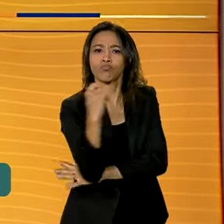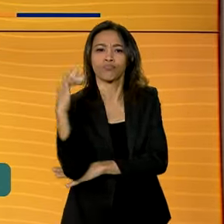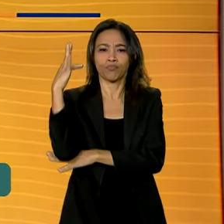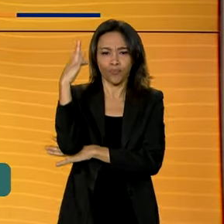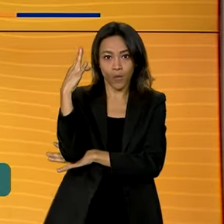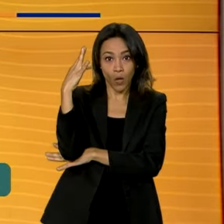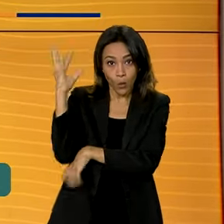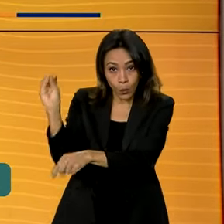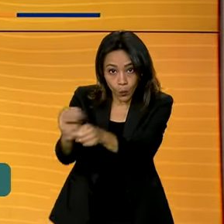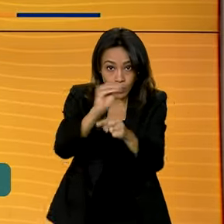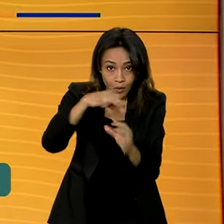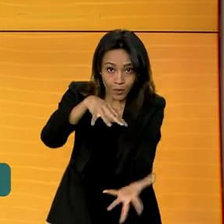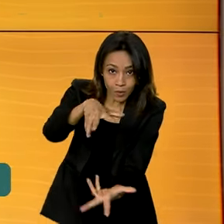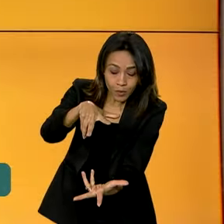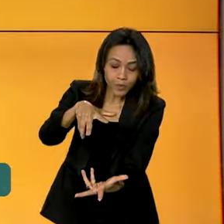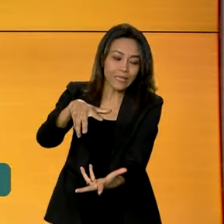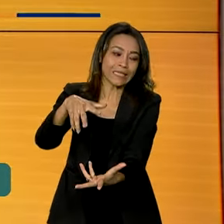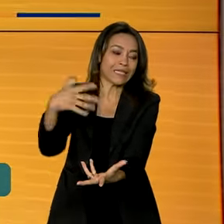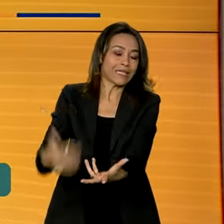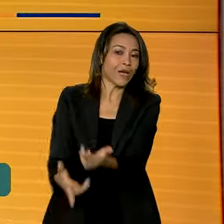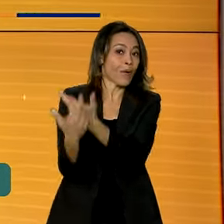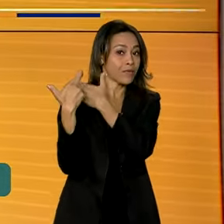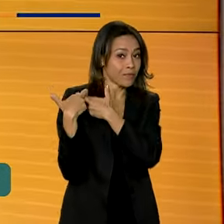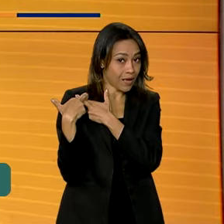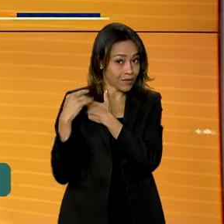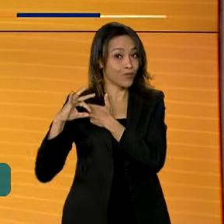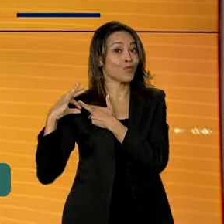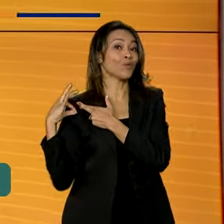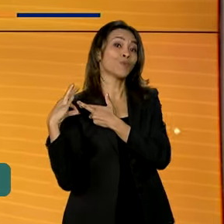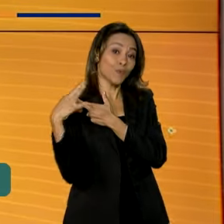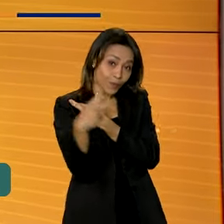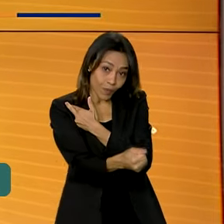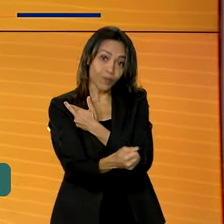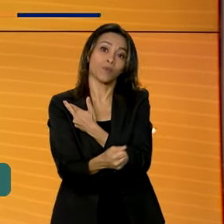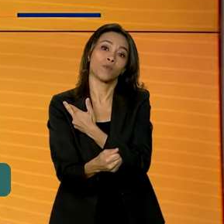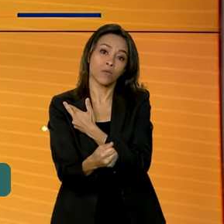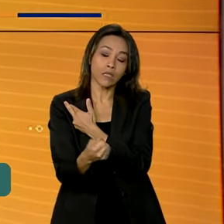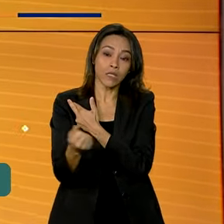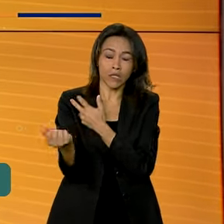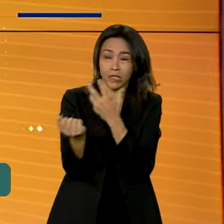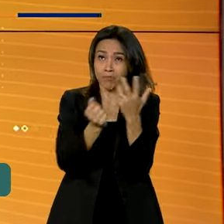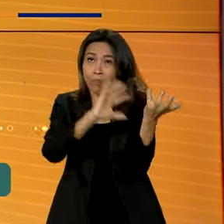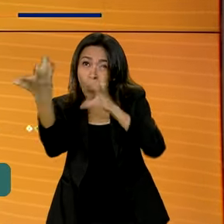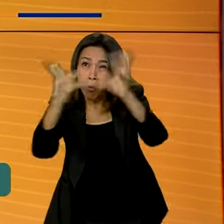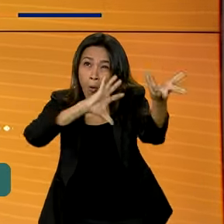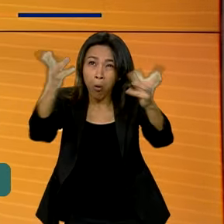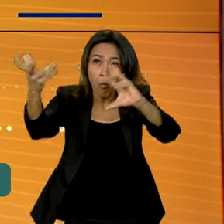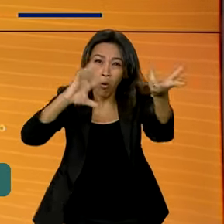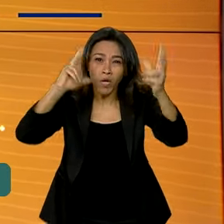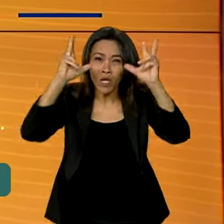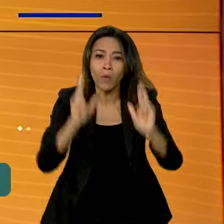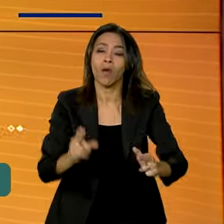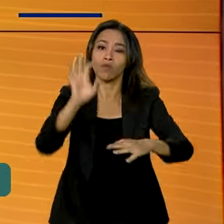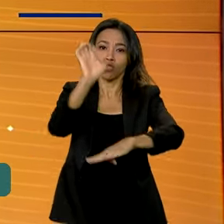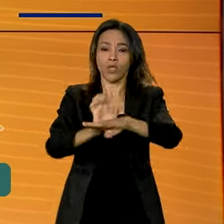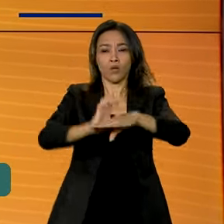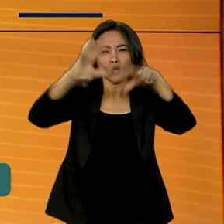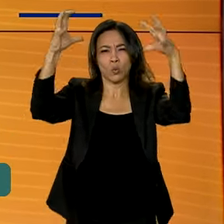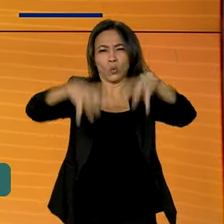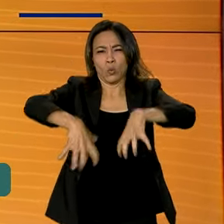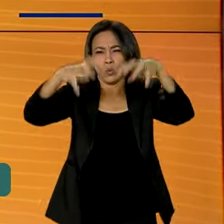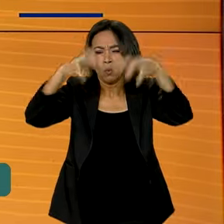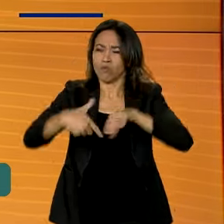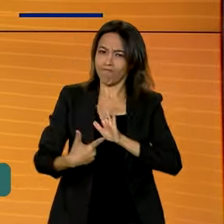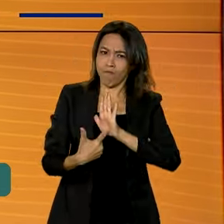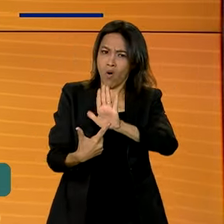Cuidar do planeta é uma tarefa de todos nós. Eventos climáticos extremos, como as chuvas no sul, mostram bem a